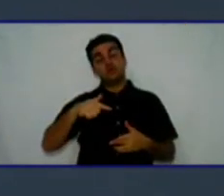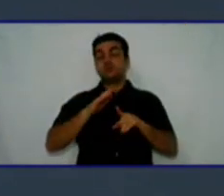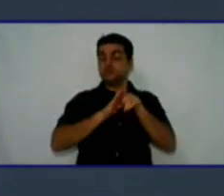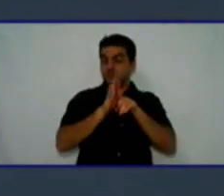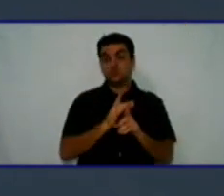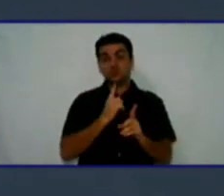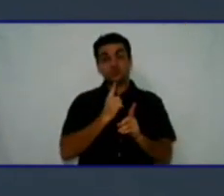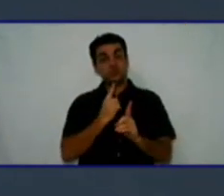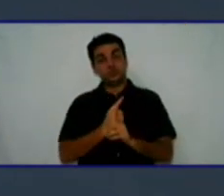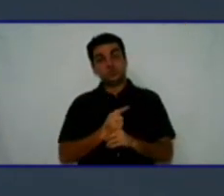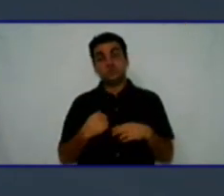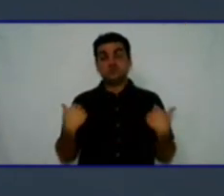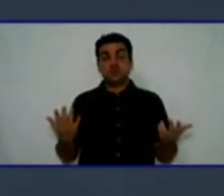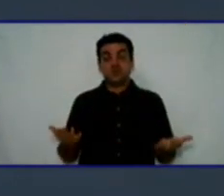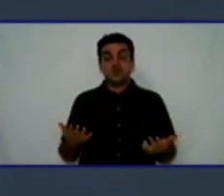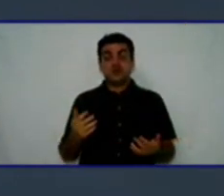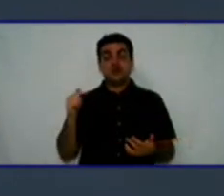Corte e